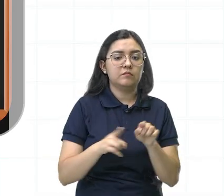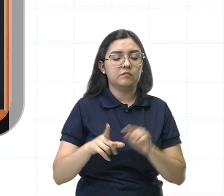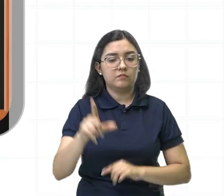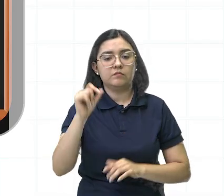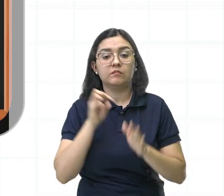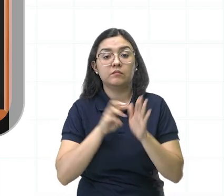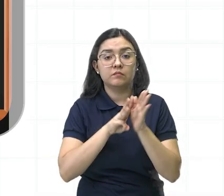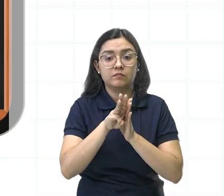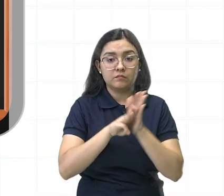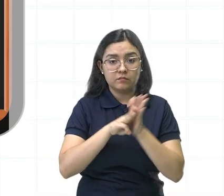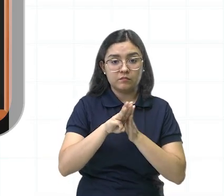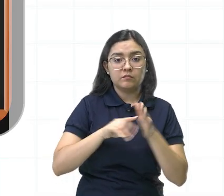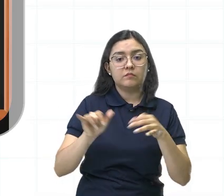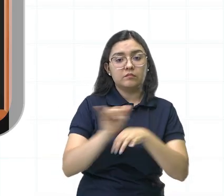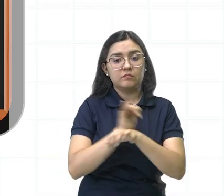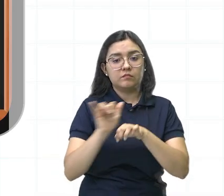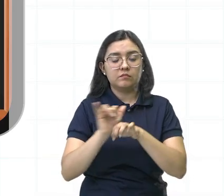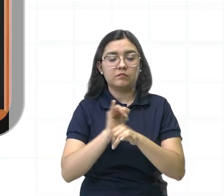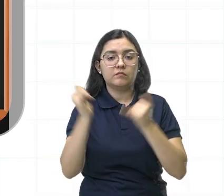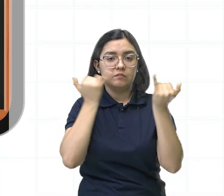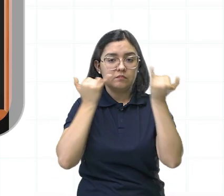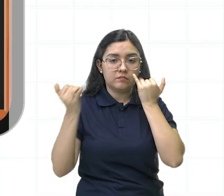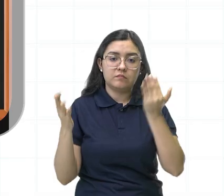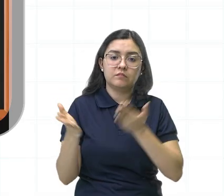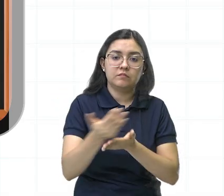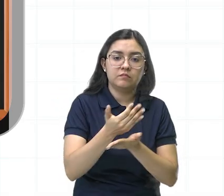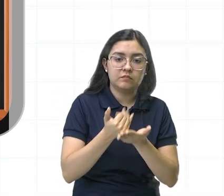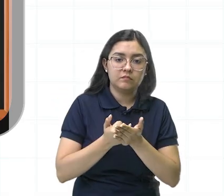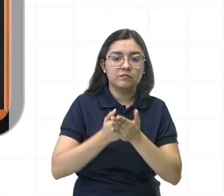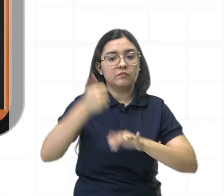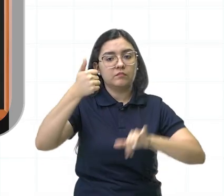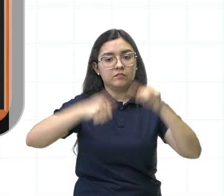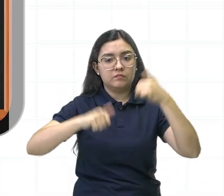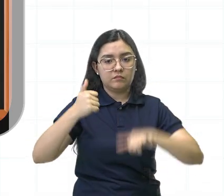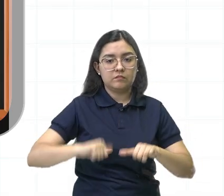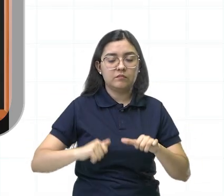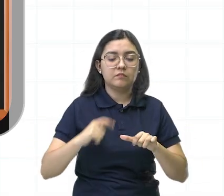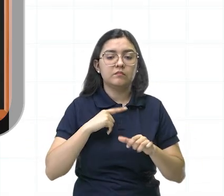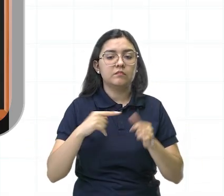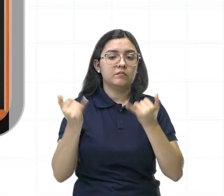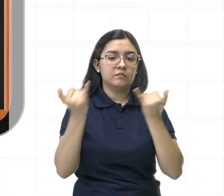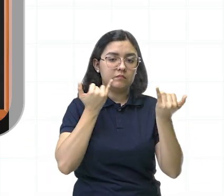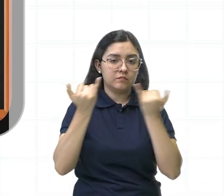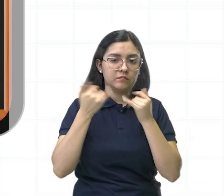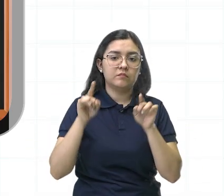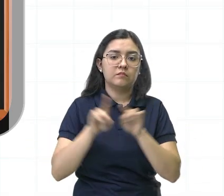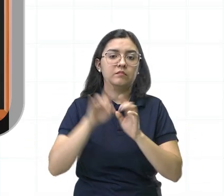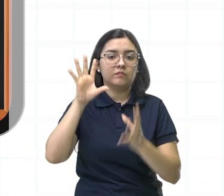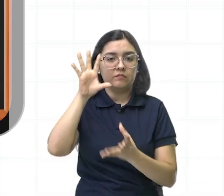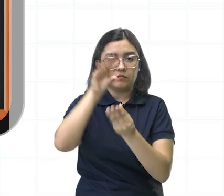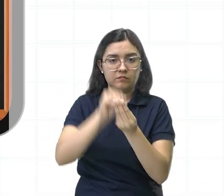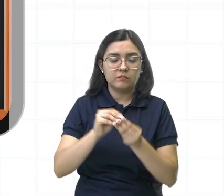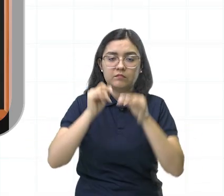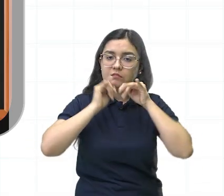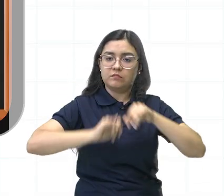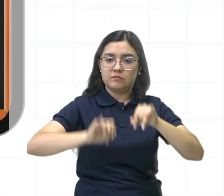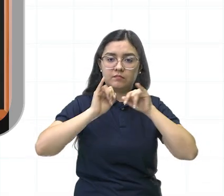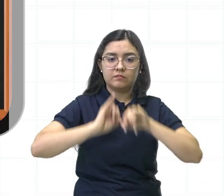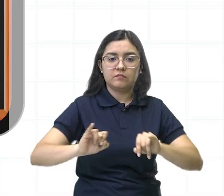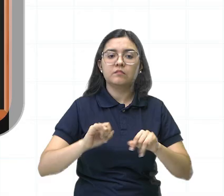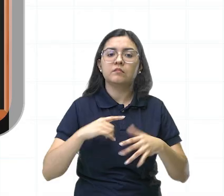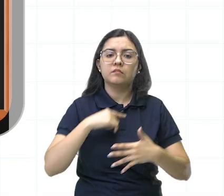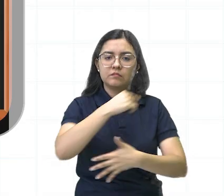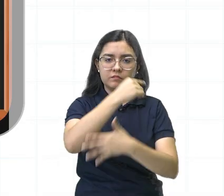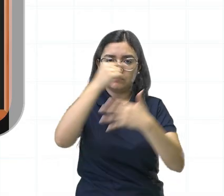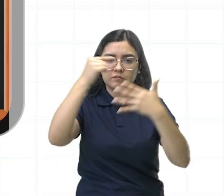o método, né, coletar dados, analisar os dados e concluir e publicar.